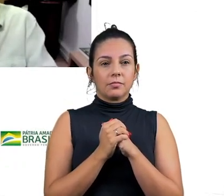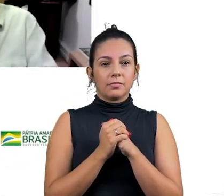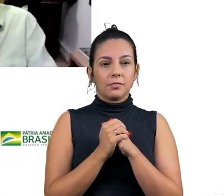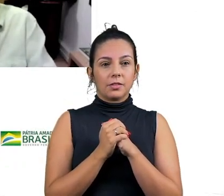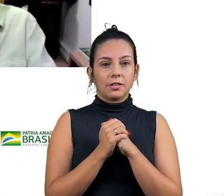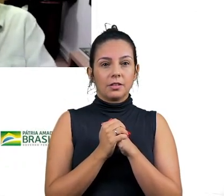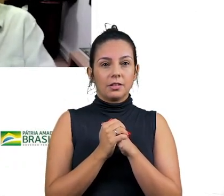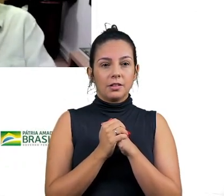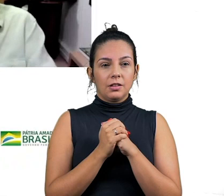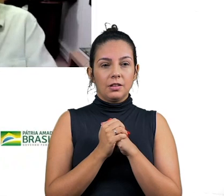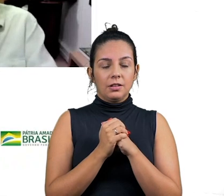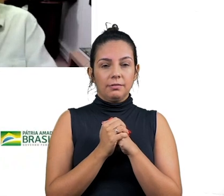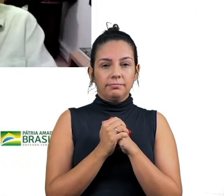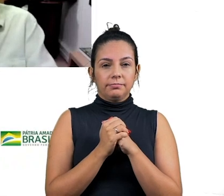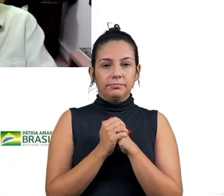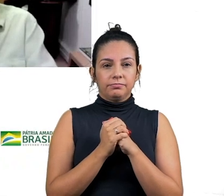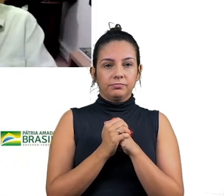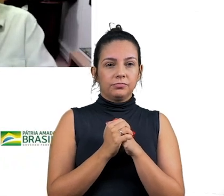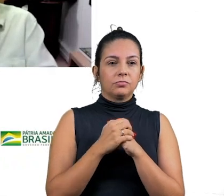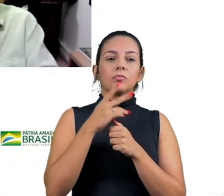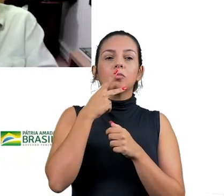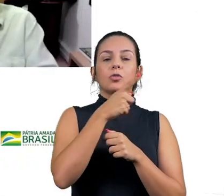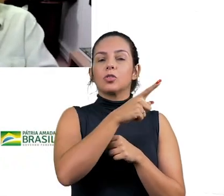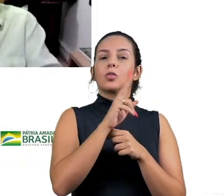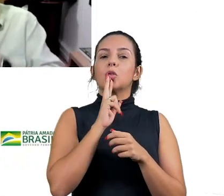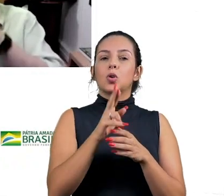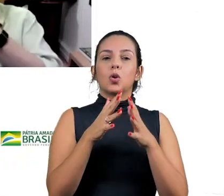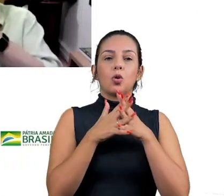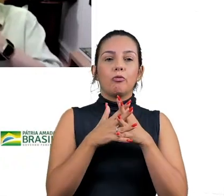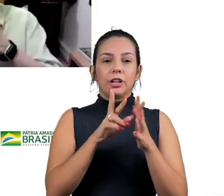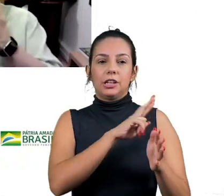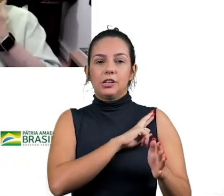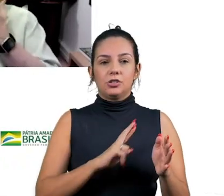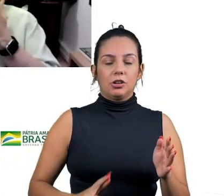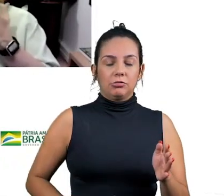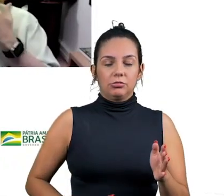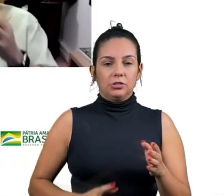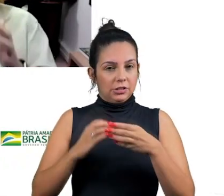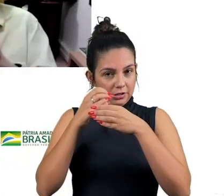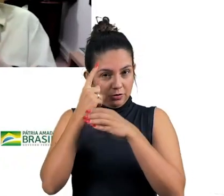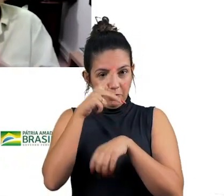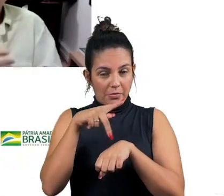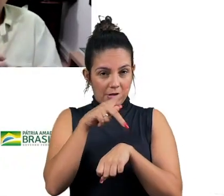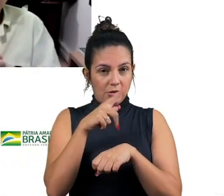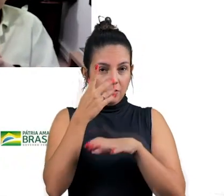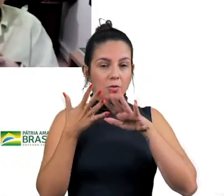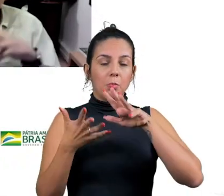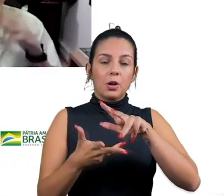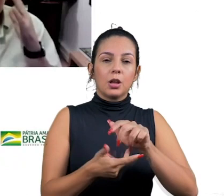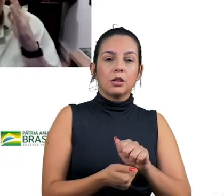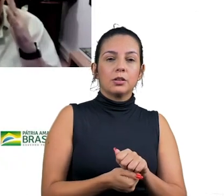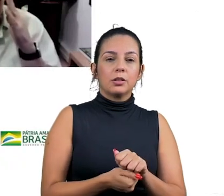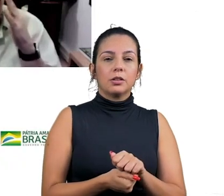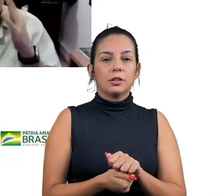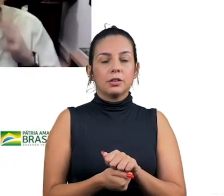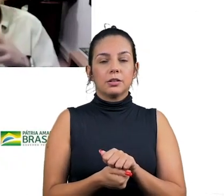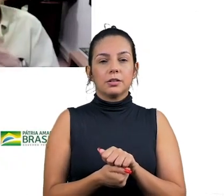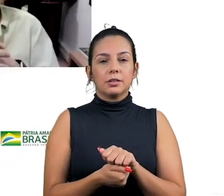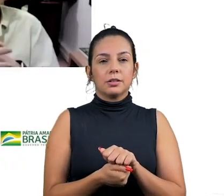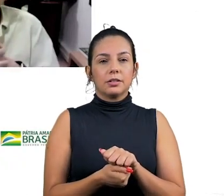ao negacionismo. Como é que você vê esse conflito religião-ciência num país e num mundo tão ainda